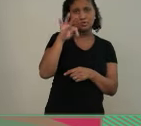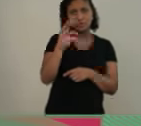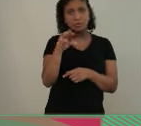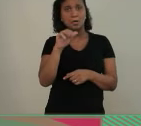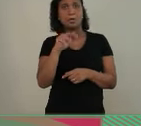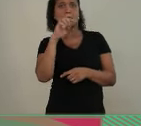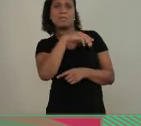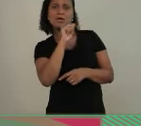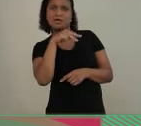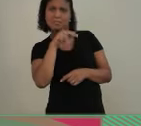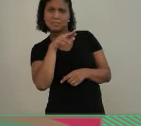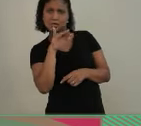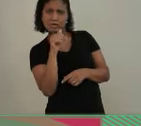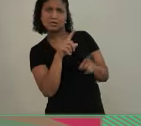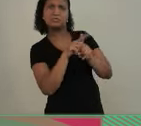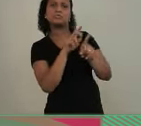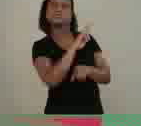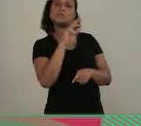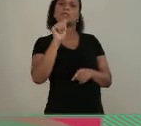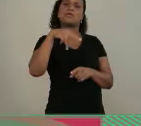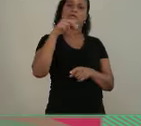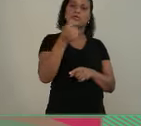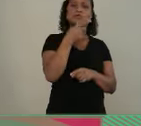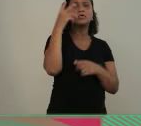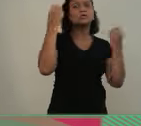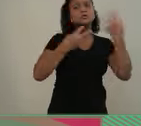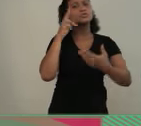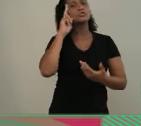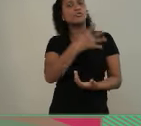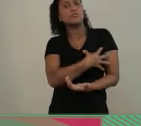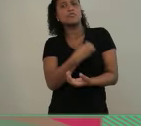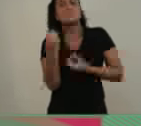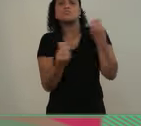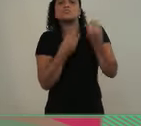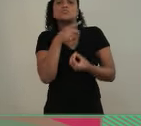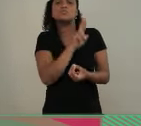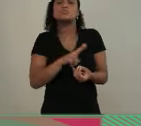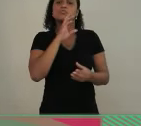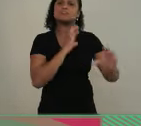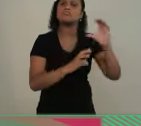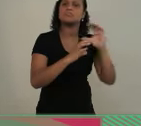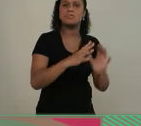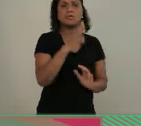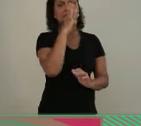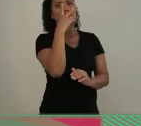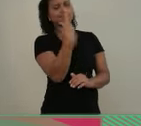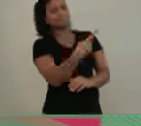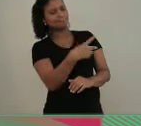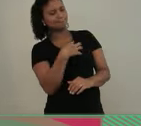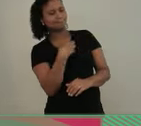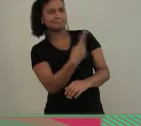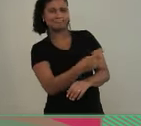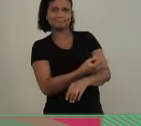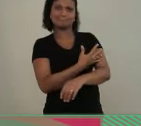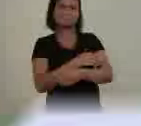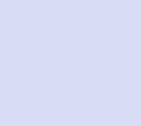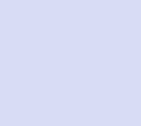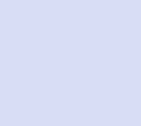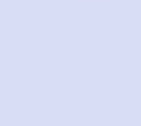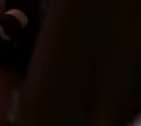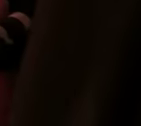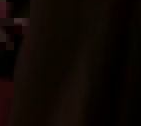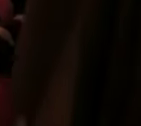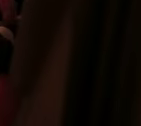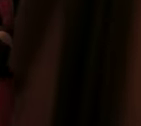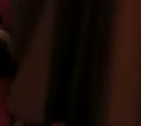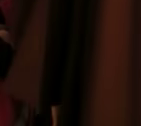Amália também se chama Ana e fala da história da filha, das formas que ela usa para se comunicar e da admiração que sente por ela.